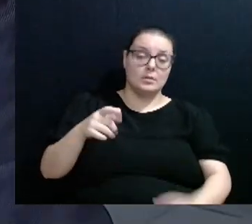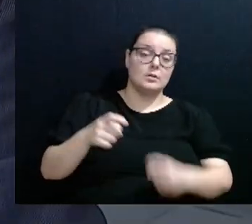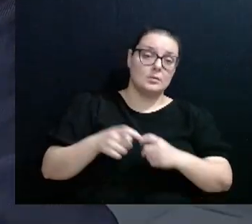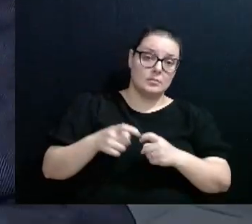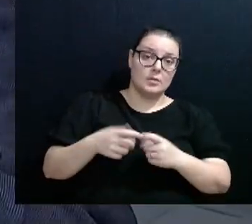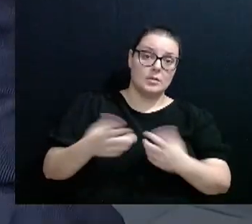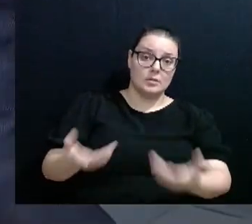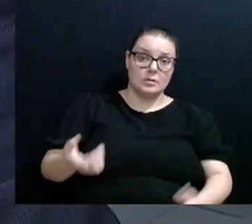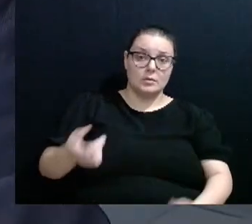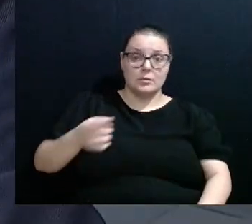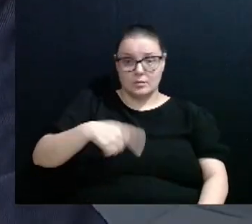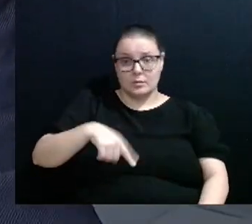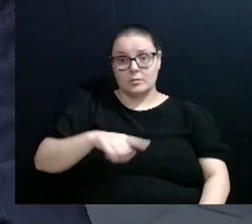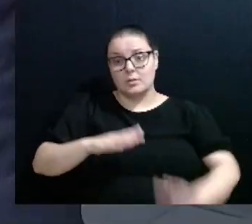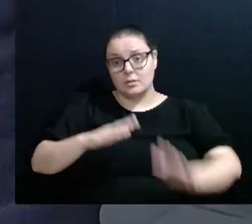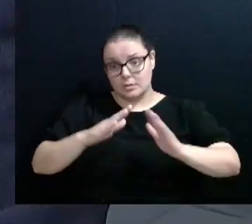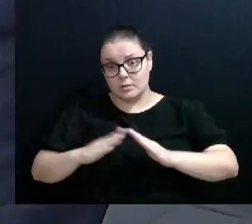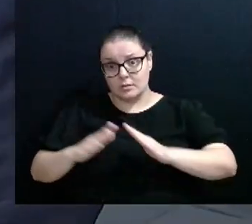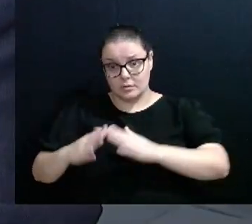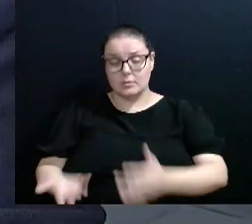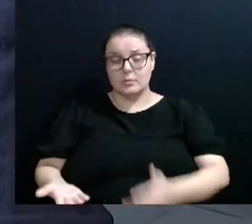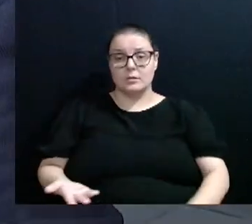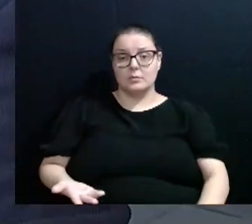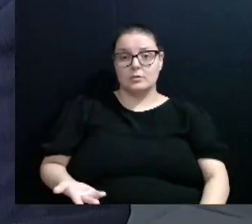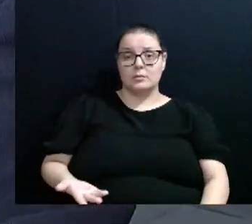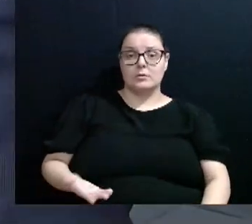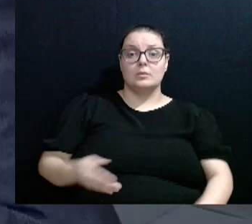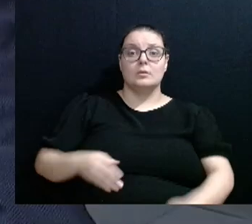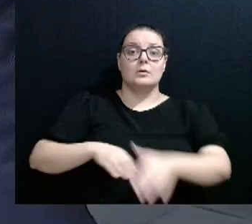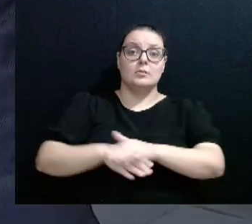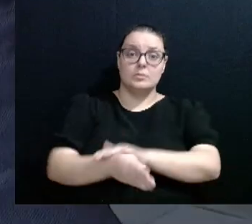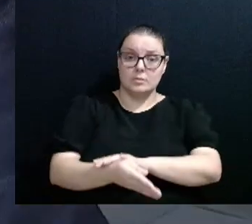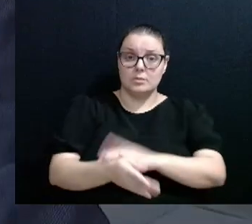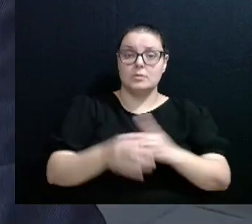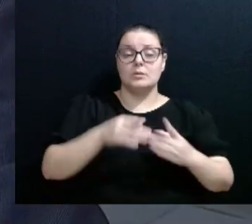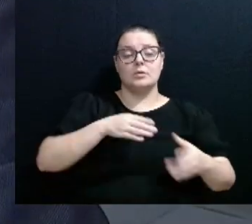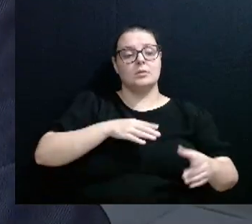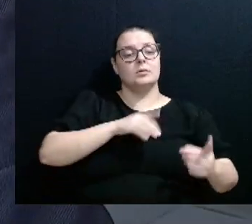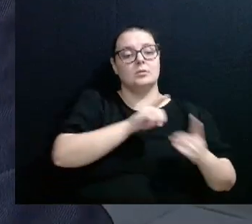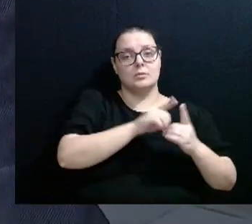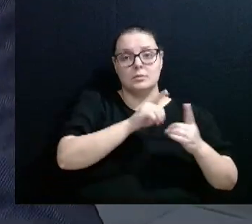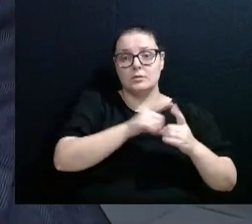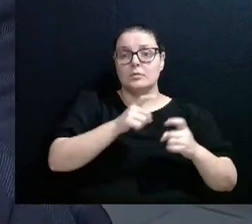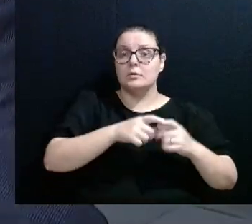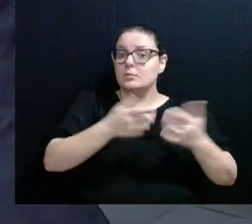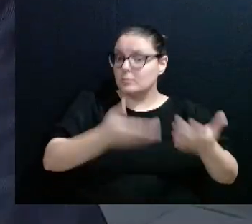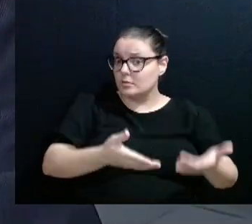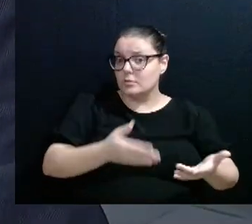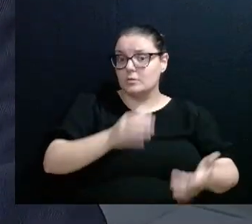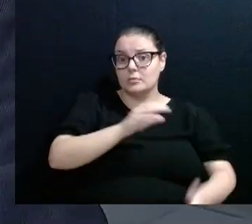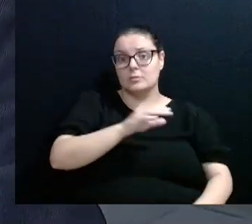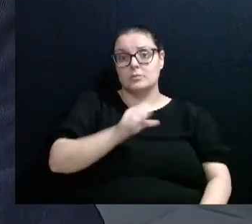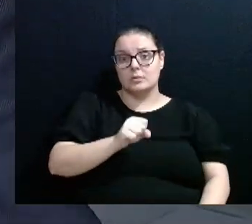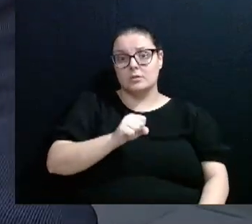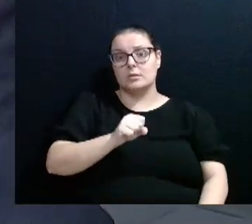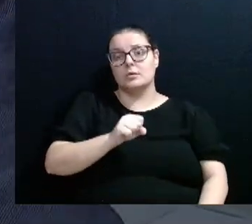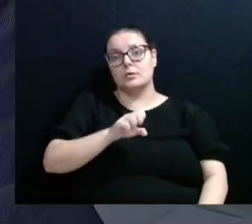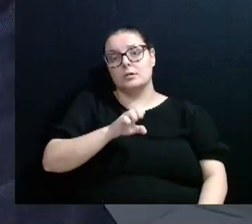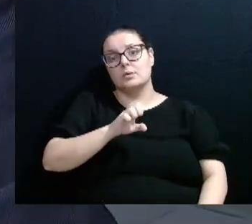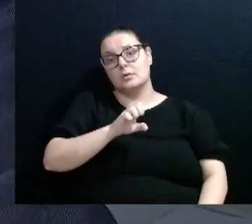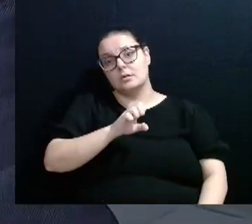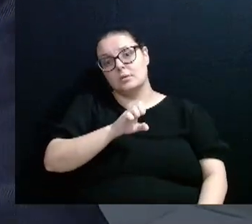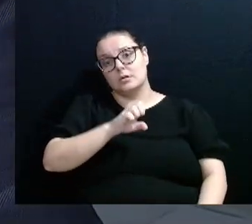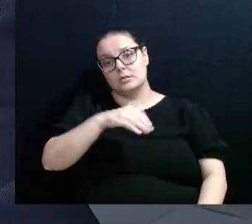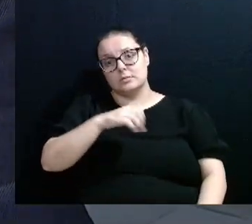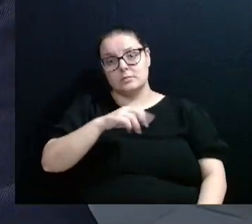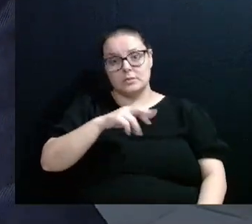esses moradores, estarem acostumados a serem atendidos com os médicos do CS Esmeraldina. Então, estamos pedindo também que reveja